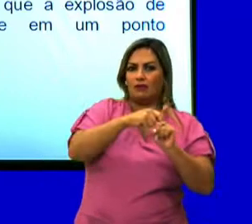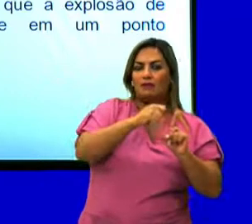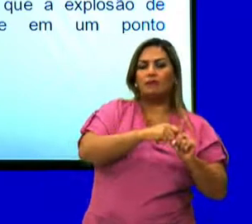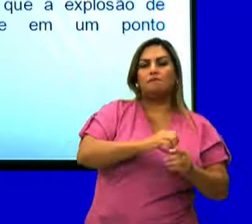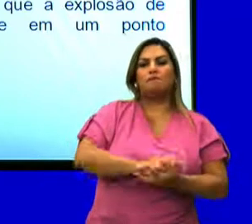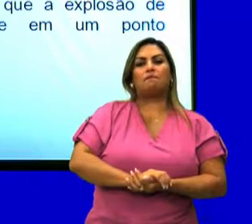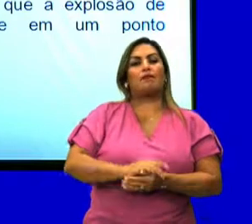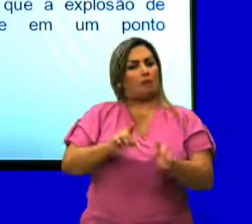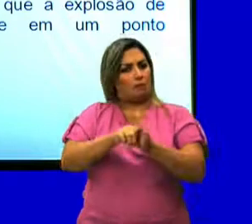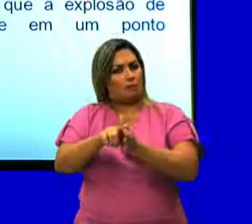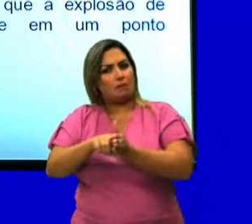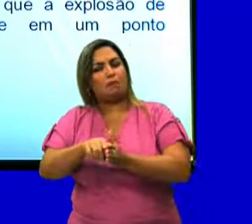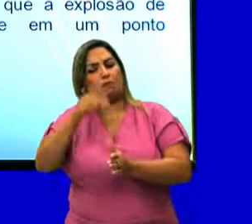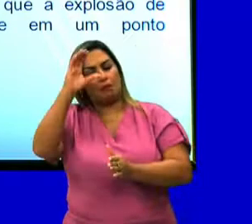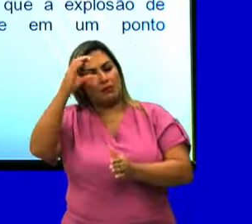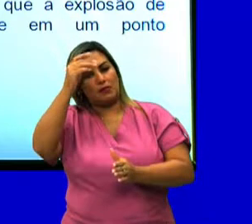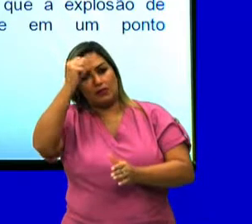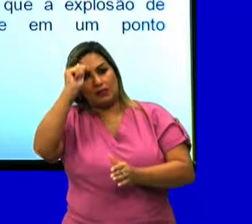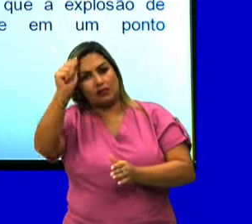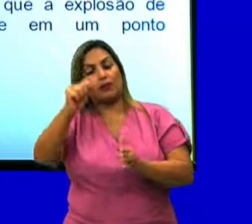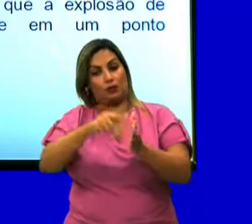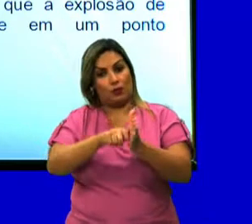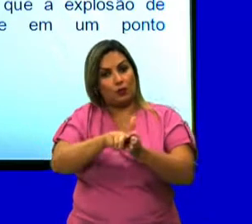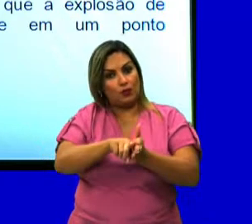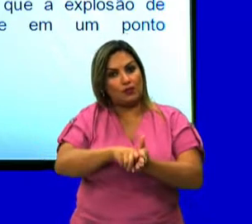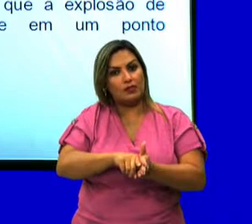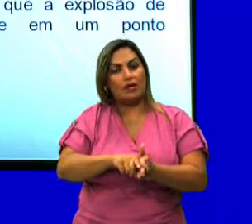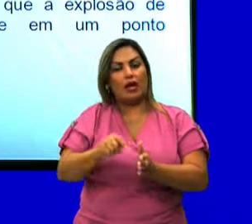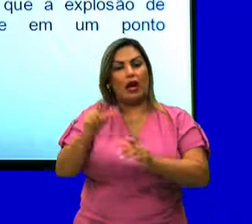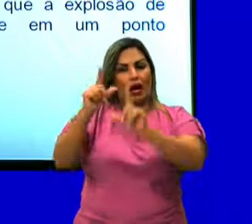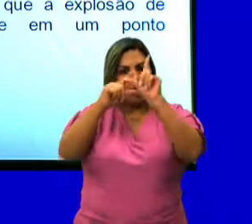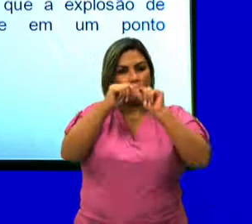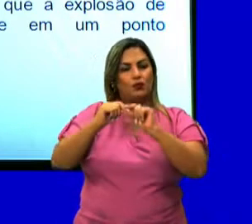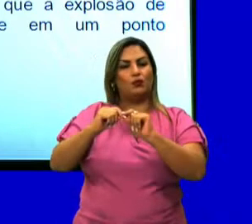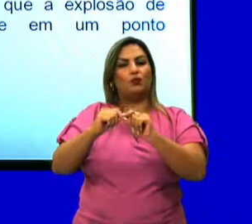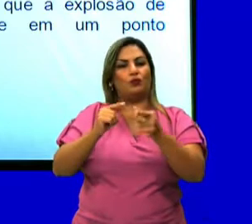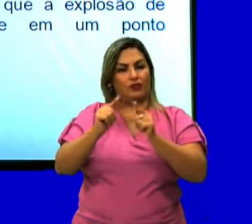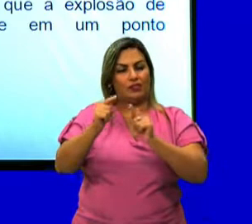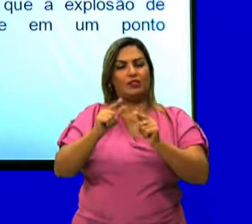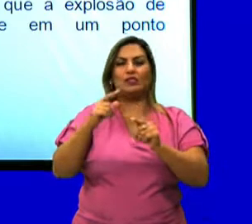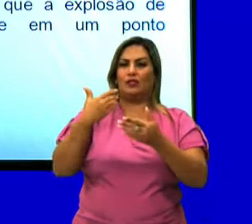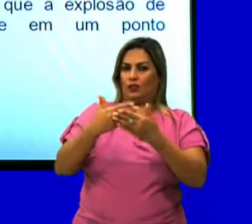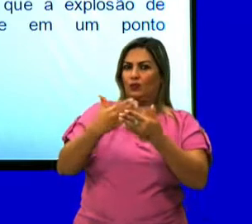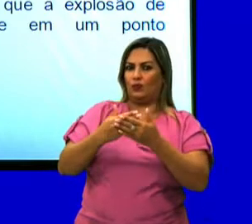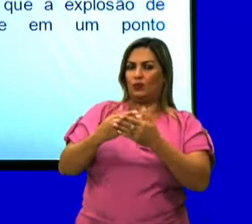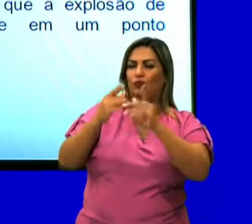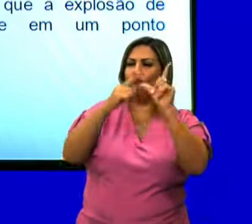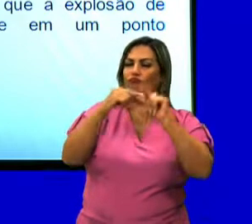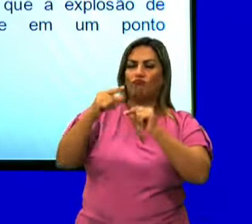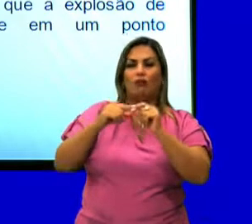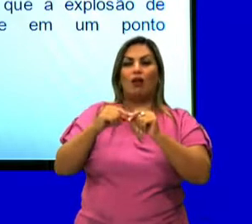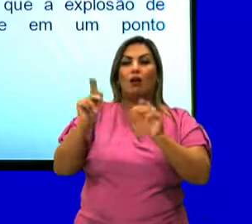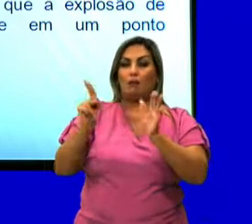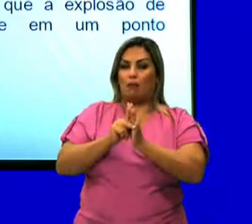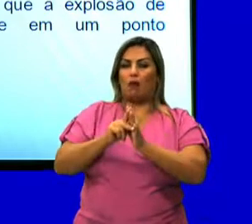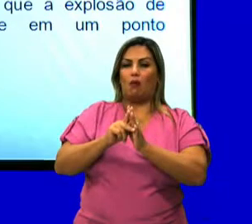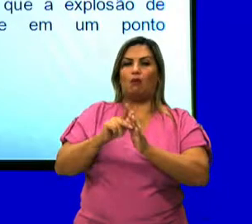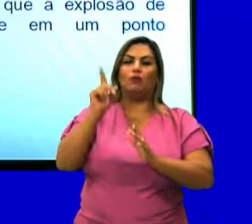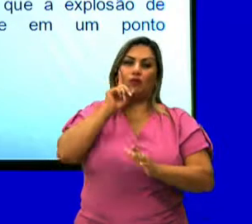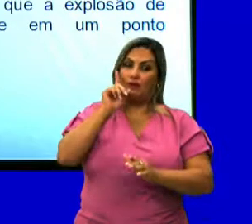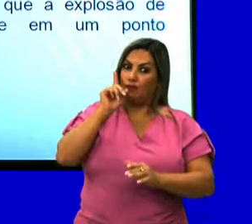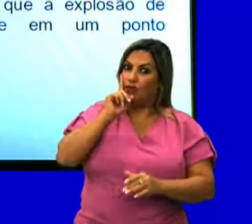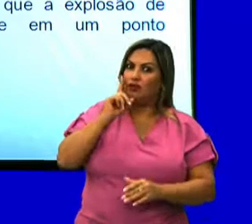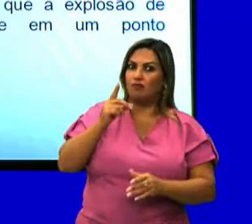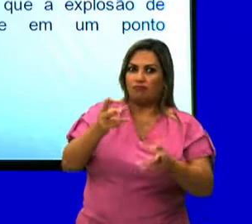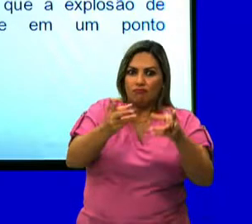Pesquisadores do Centro de Astrofísica de Harvard revelam ter obtido a mais forte